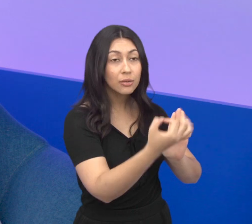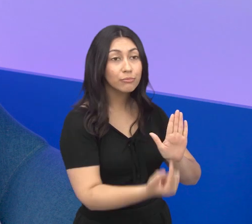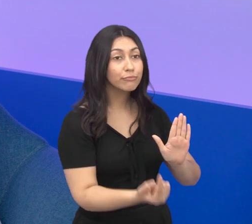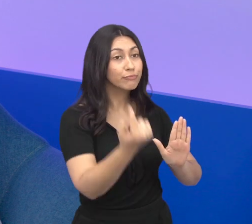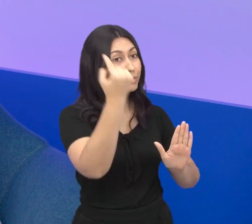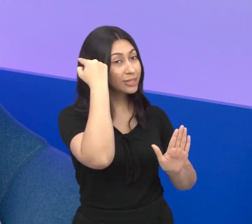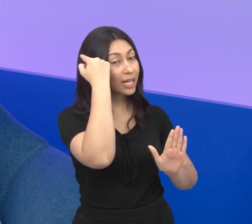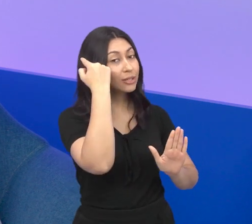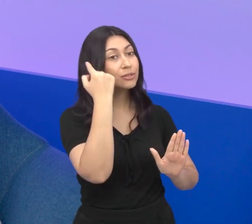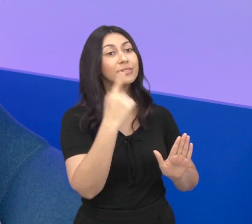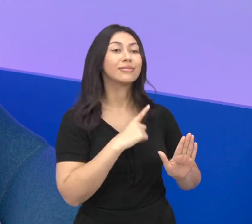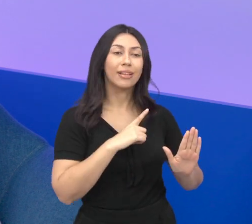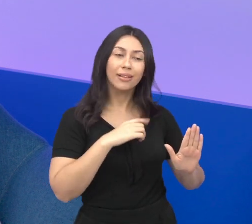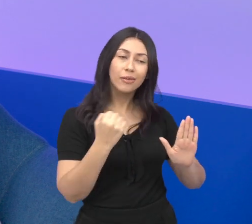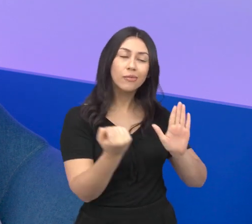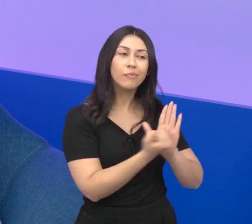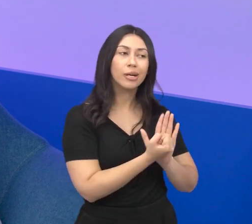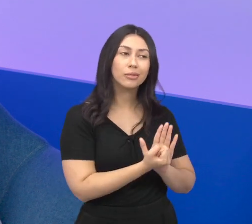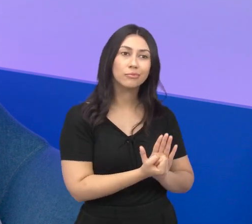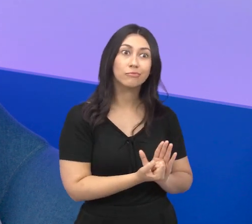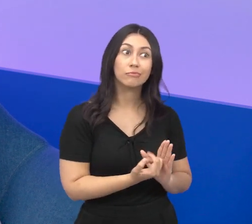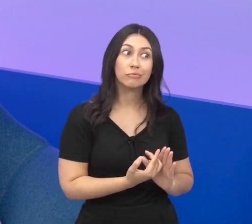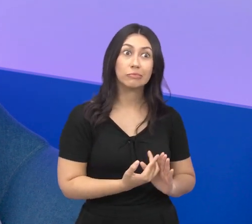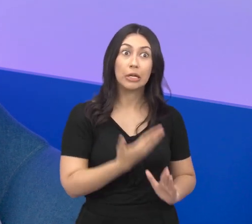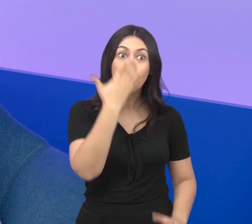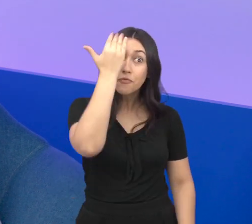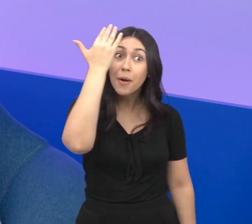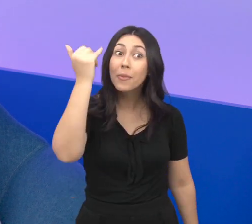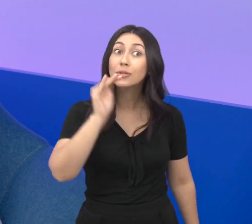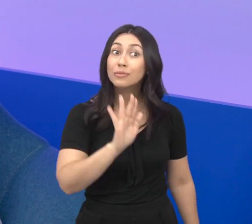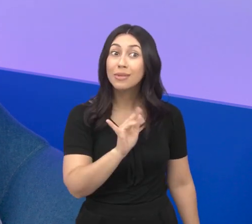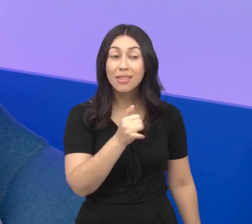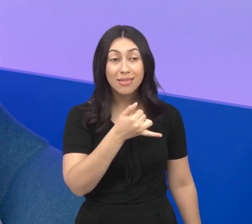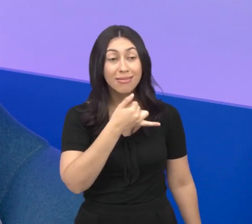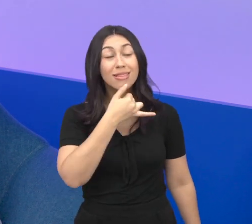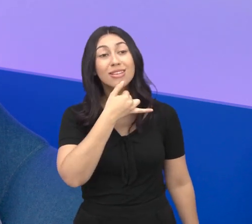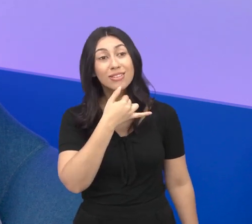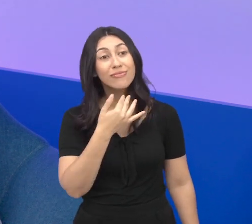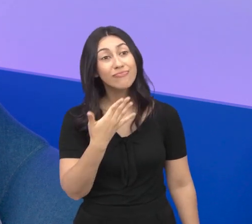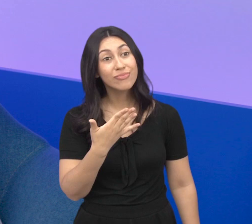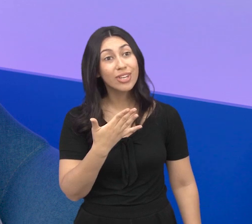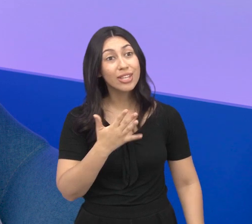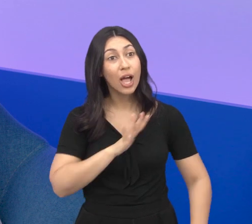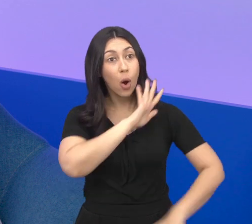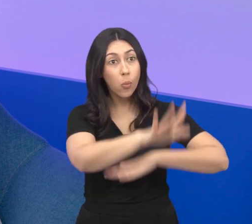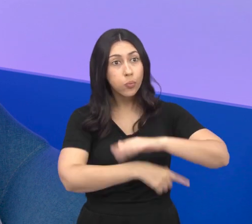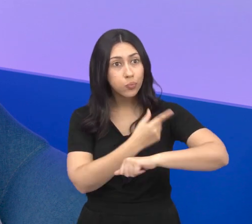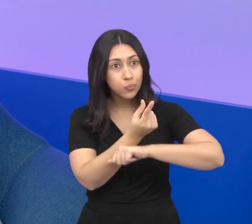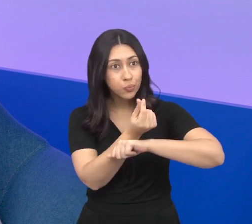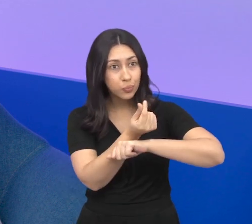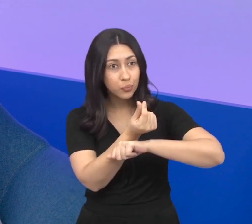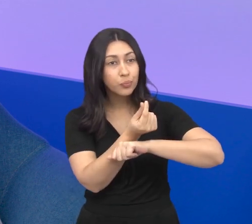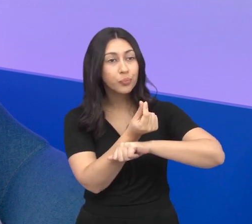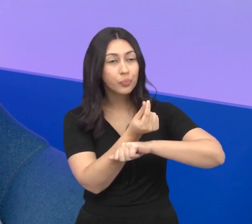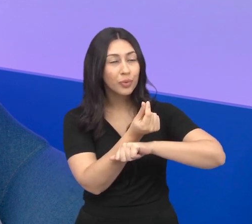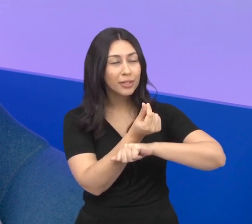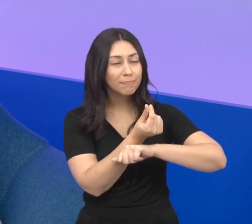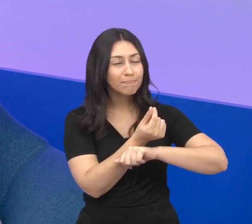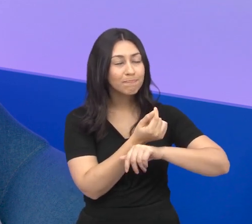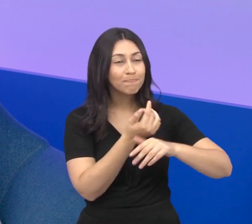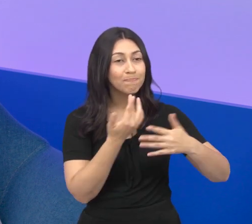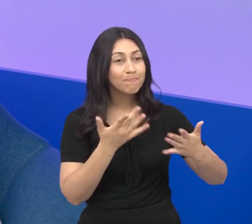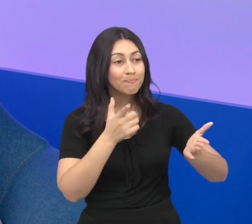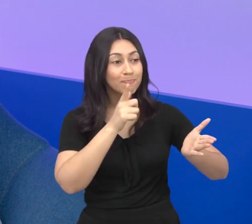identificados naquela época. Nós temos um marco grande e infeliz para a nossa história, né, que é a Lava Jato.